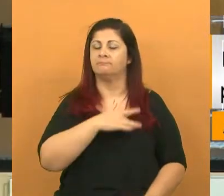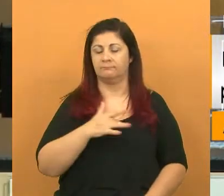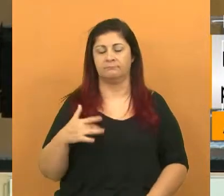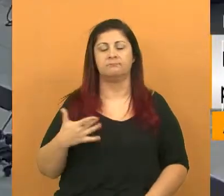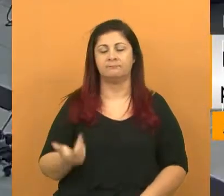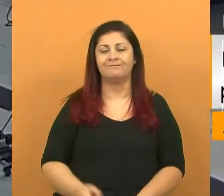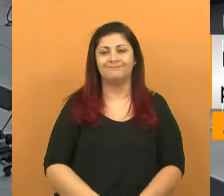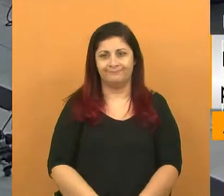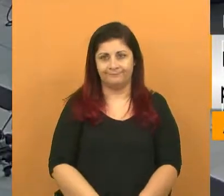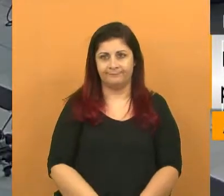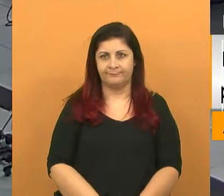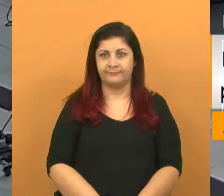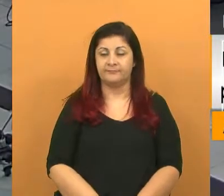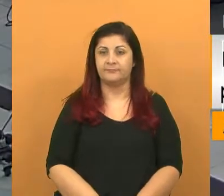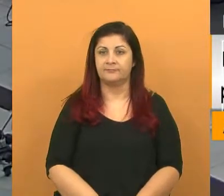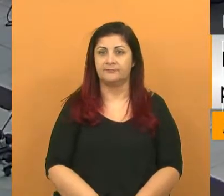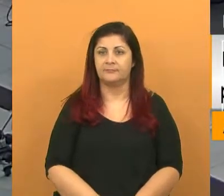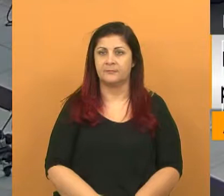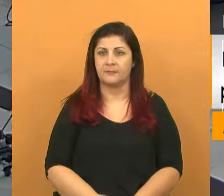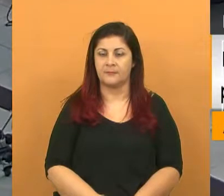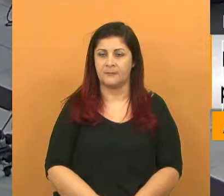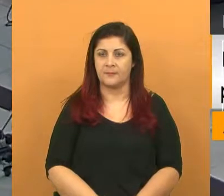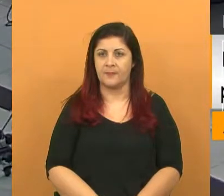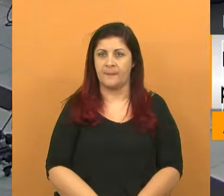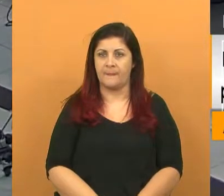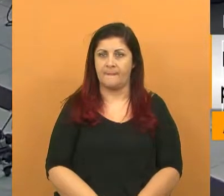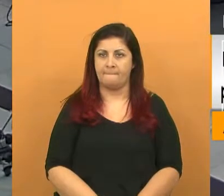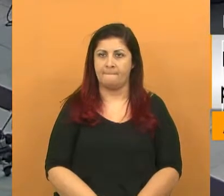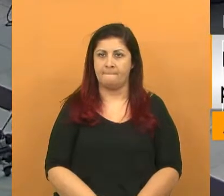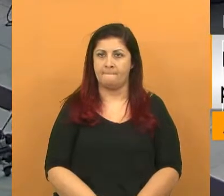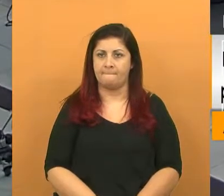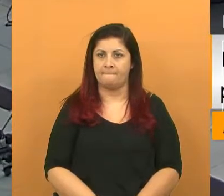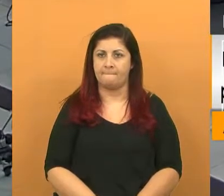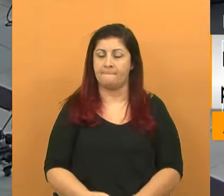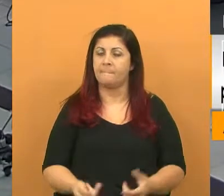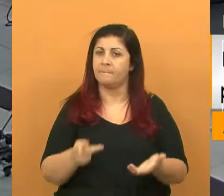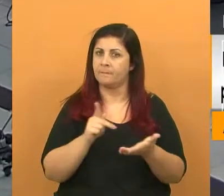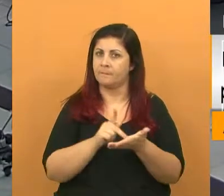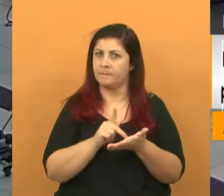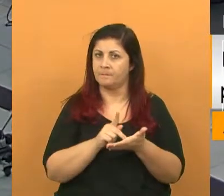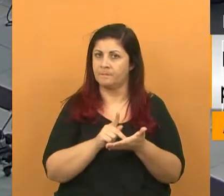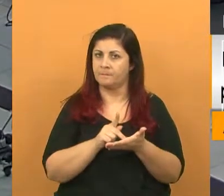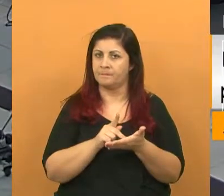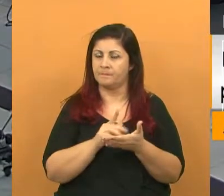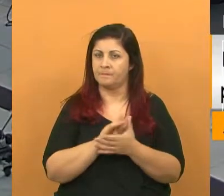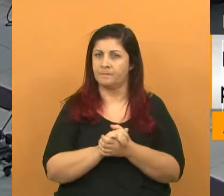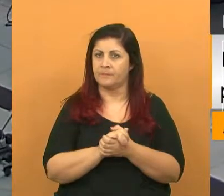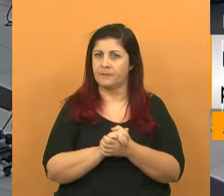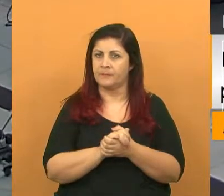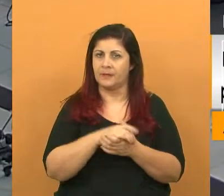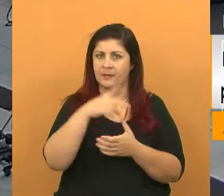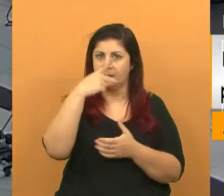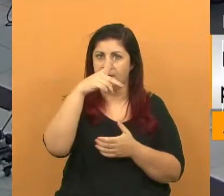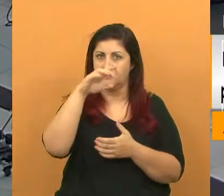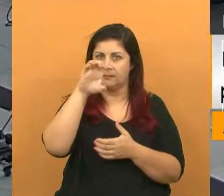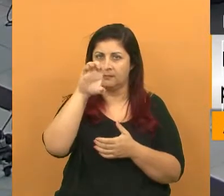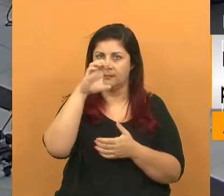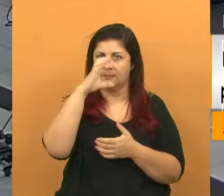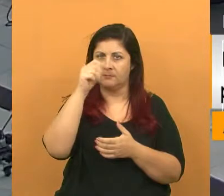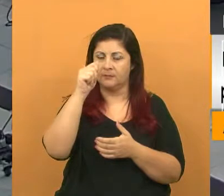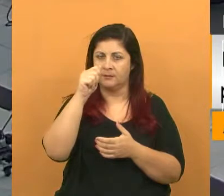Senhora Lucimar, só uma parte, por gentileza. Pode ser? Na verdade, essa peça é importada,